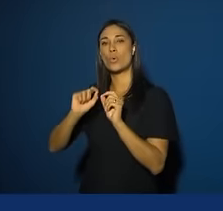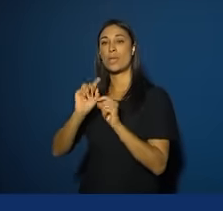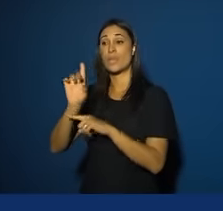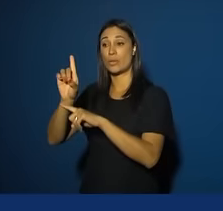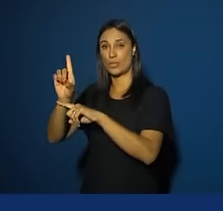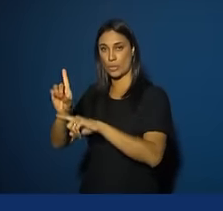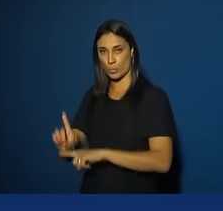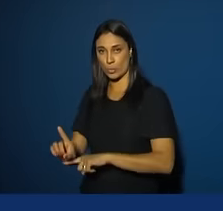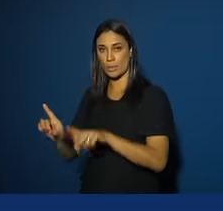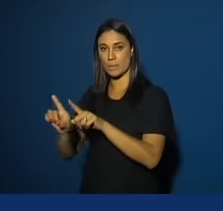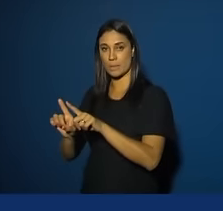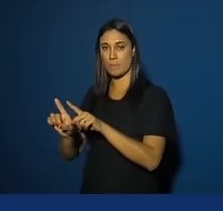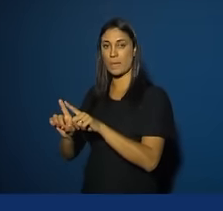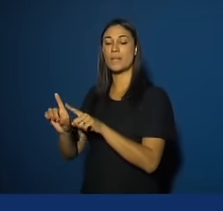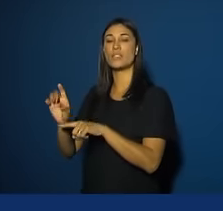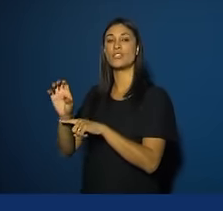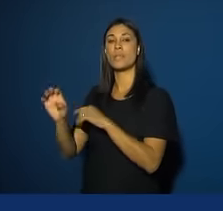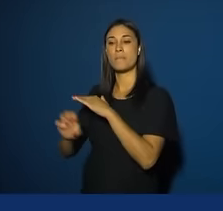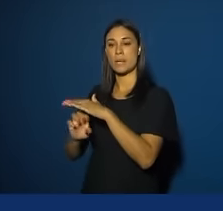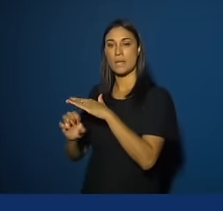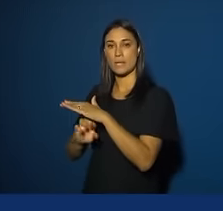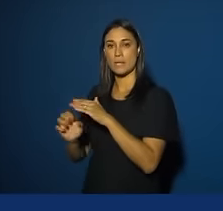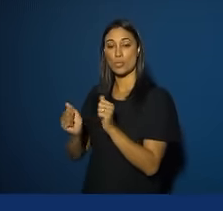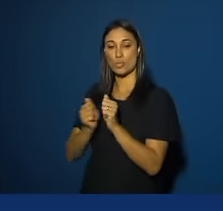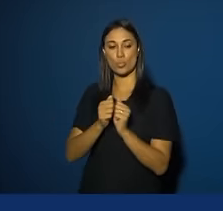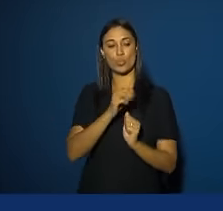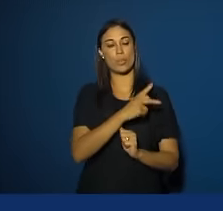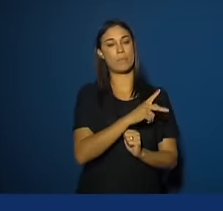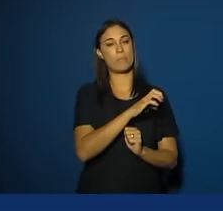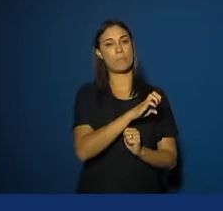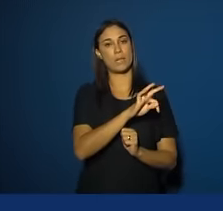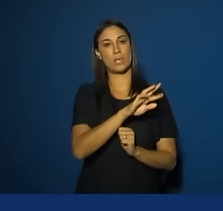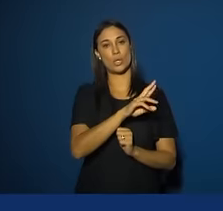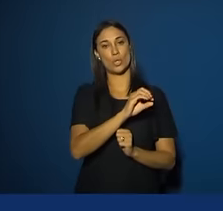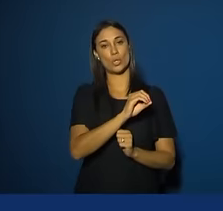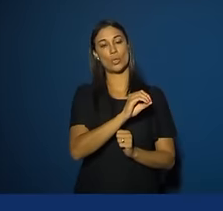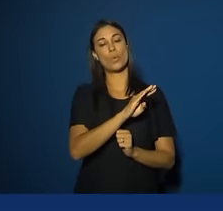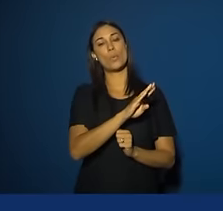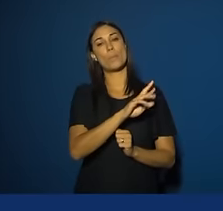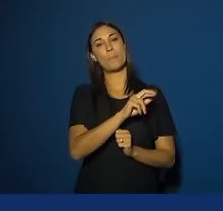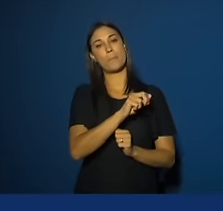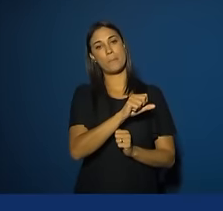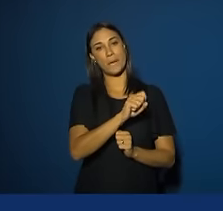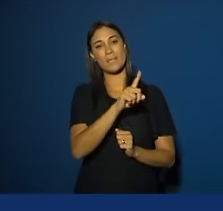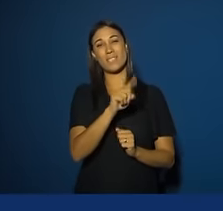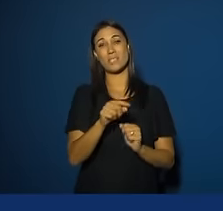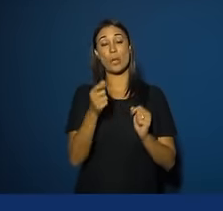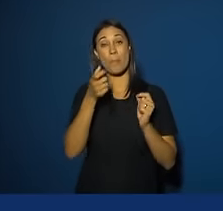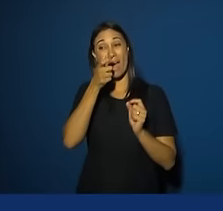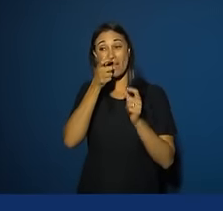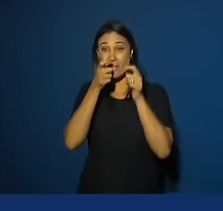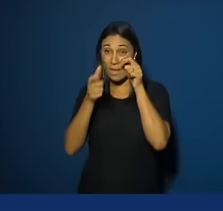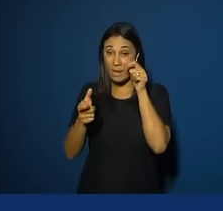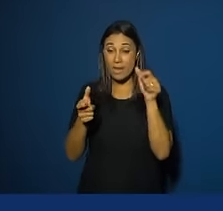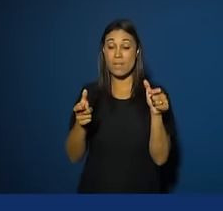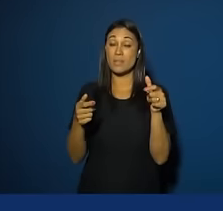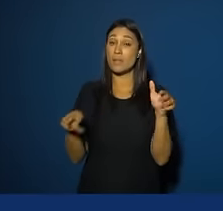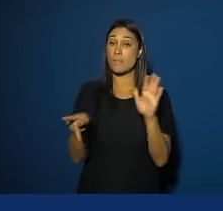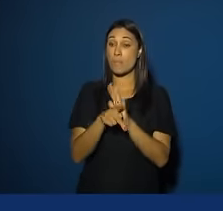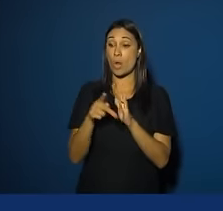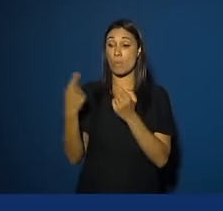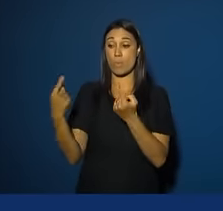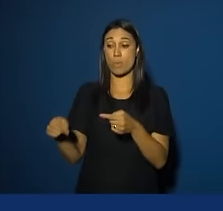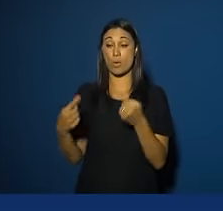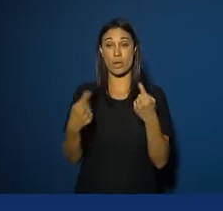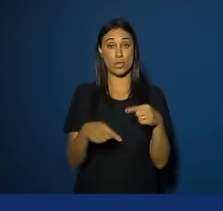diretorias de estatais como a Petrobrás sejam exclusivamente para atender interesses político partidários que que